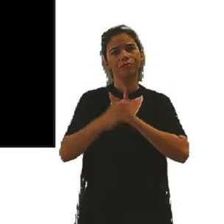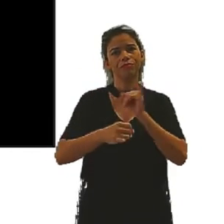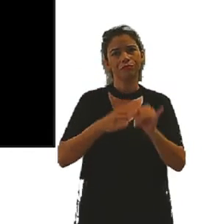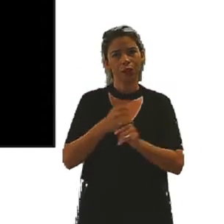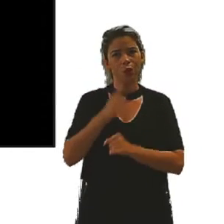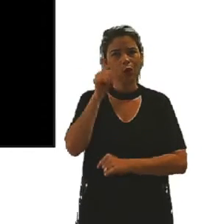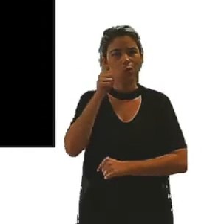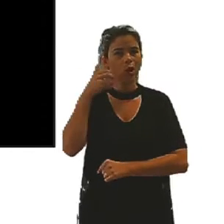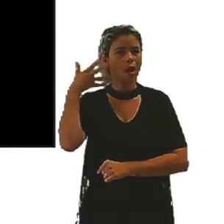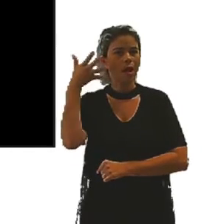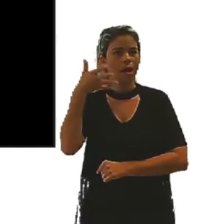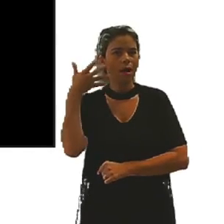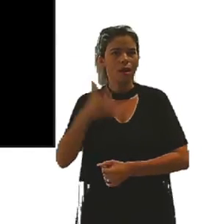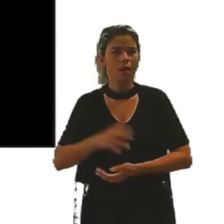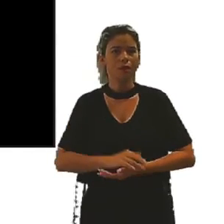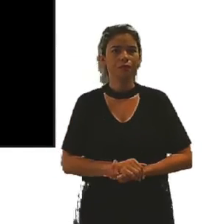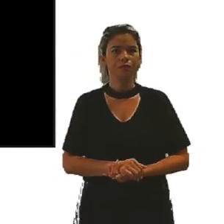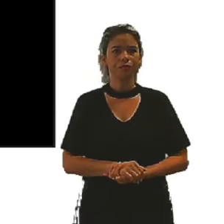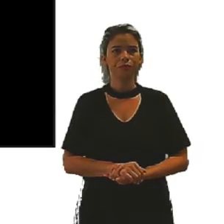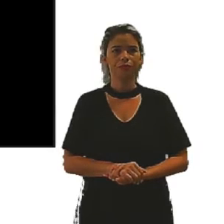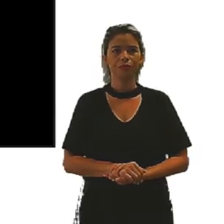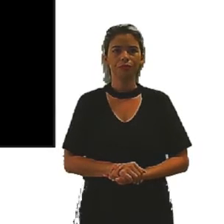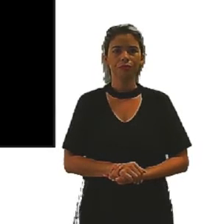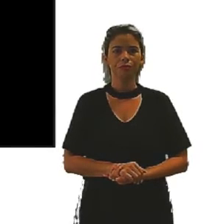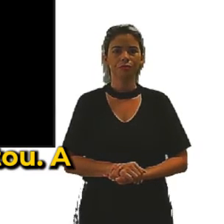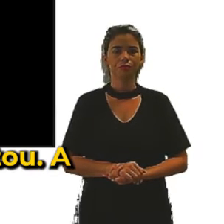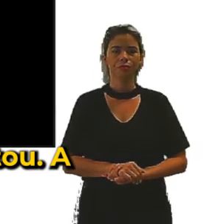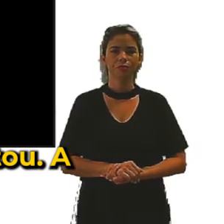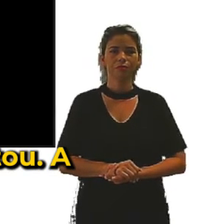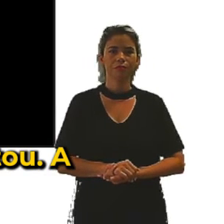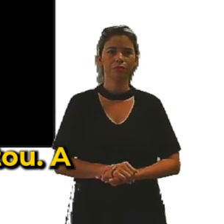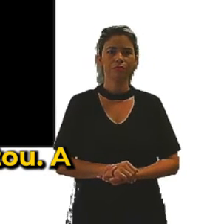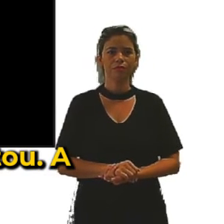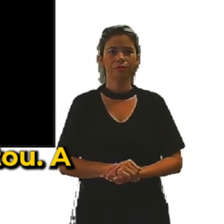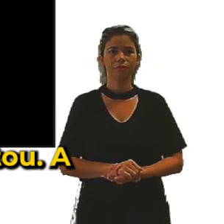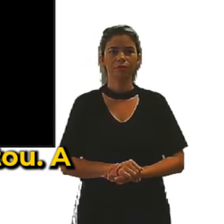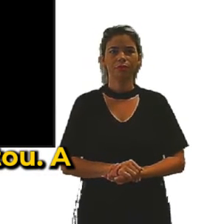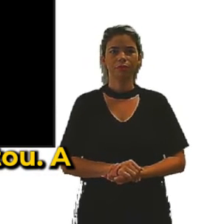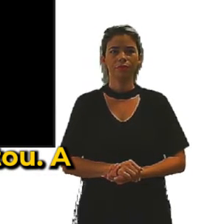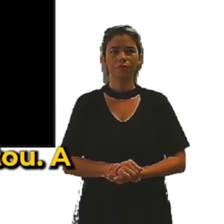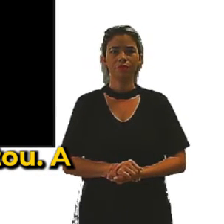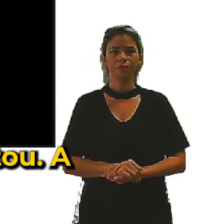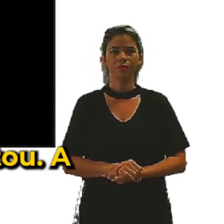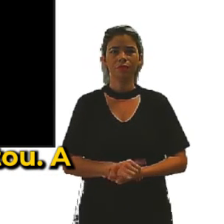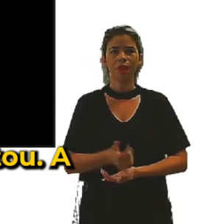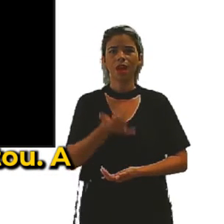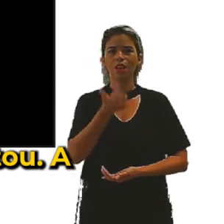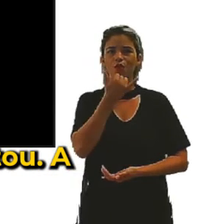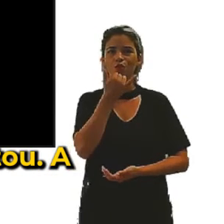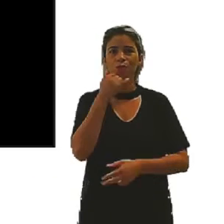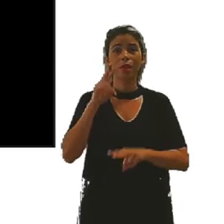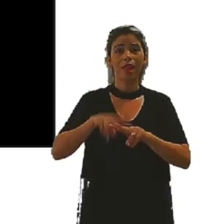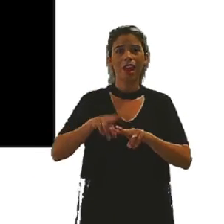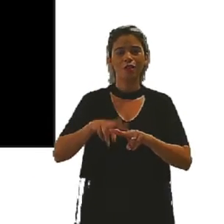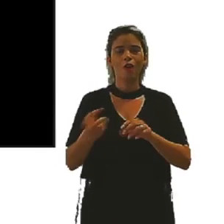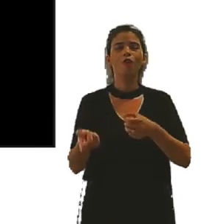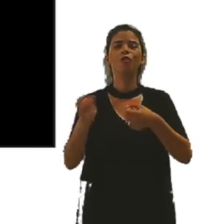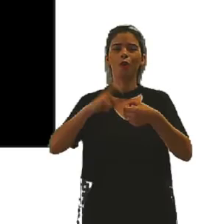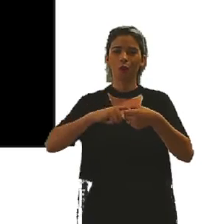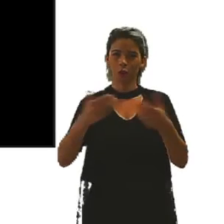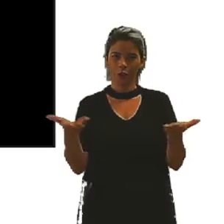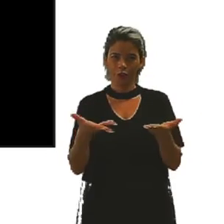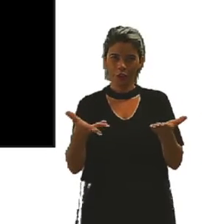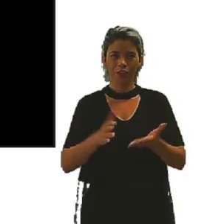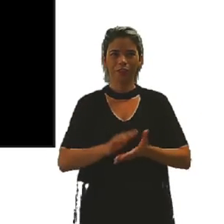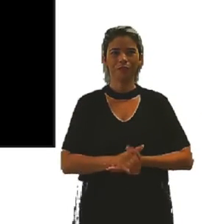A professora travou? Como bem o faz. Pois não? Acho que tinha travado, mas voltou, professora.